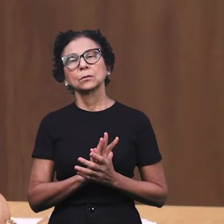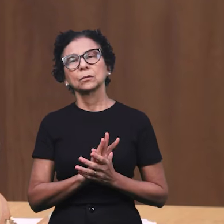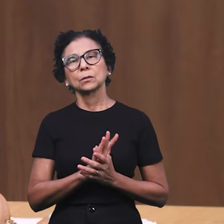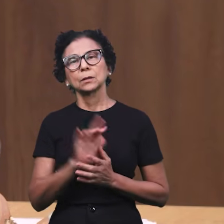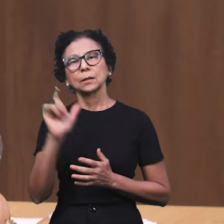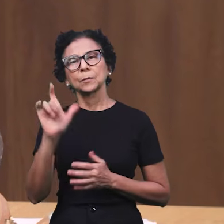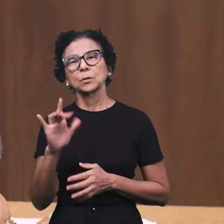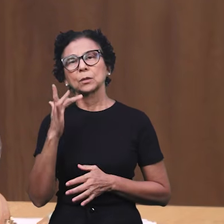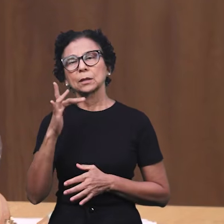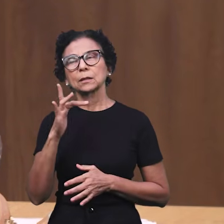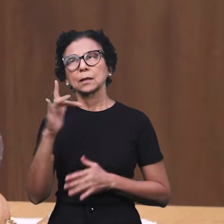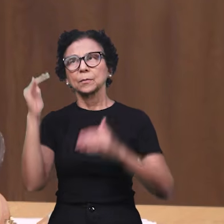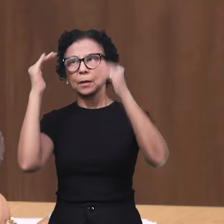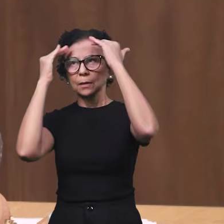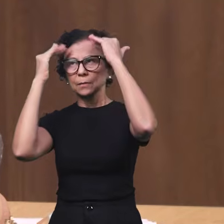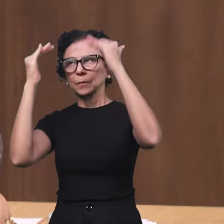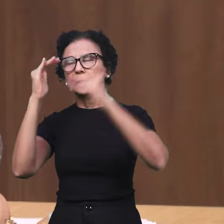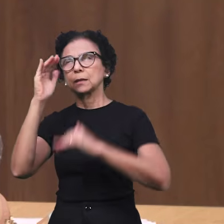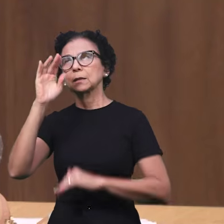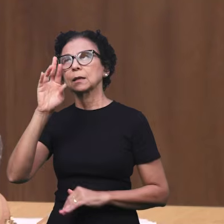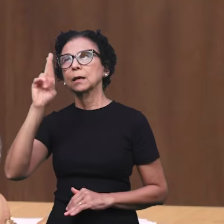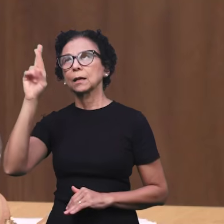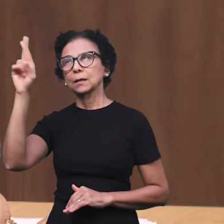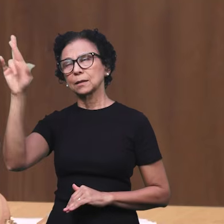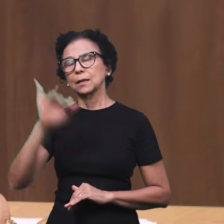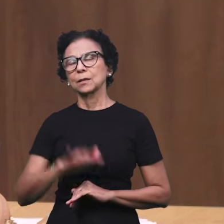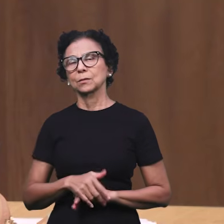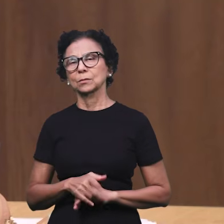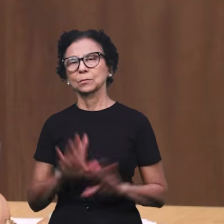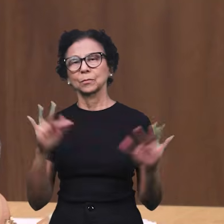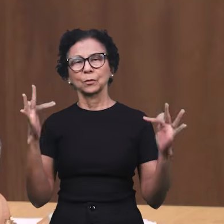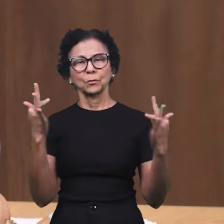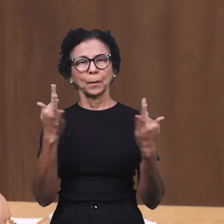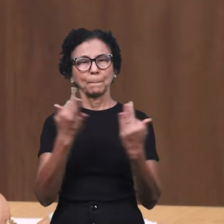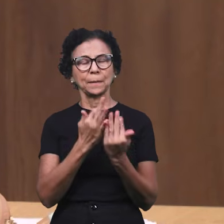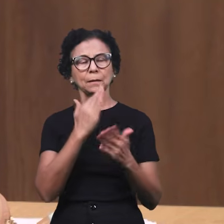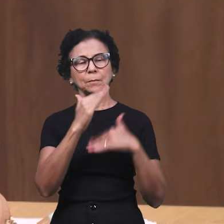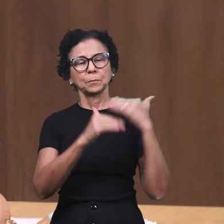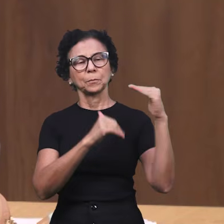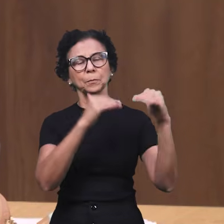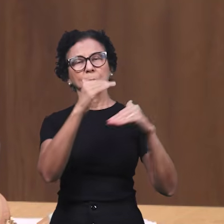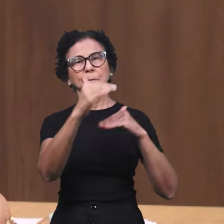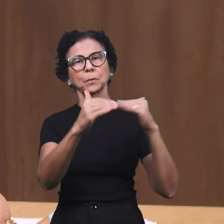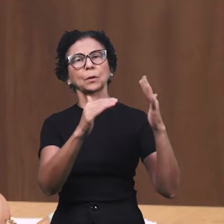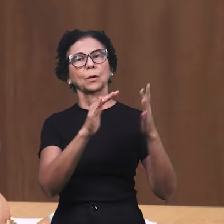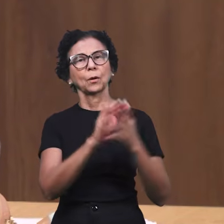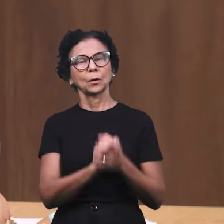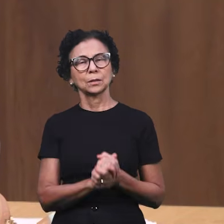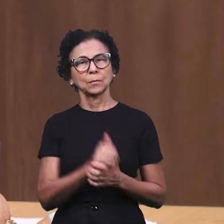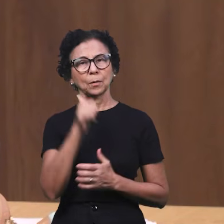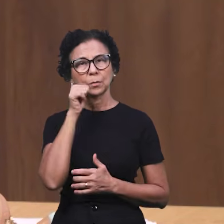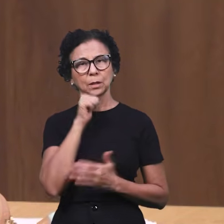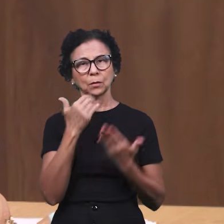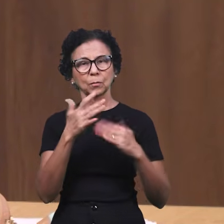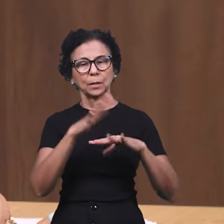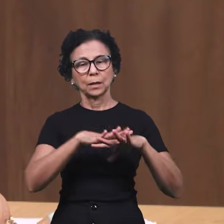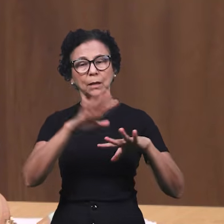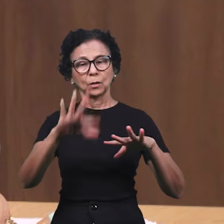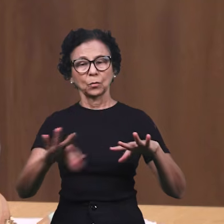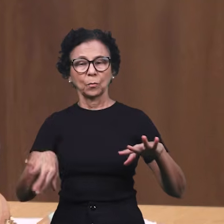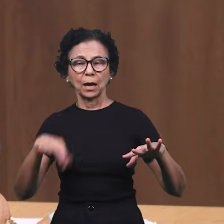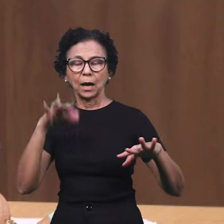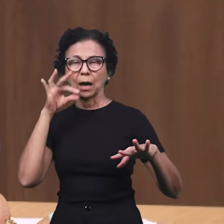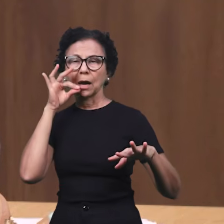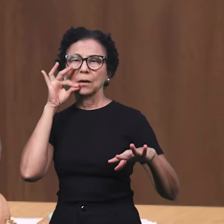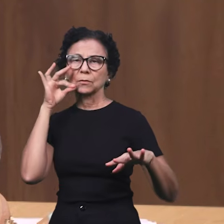nome. E o resultado de uma família que teme a Deus é um homem próspero, uma esposa com uma videira frutífera